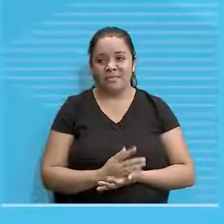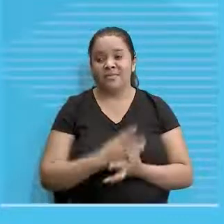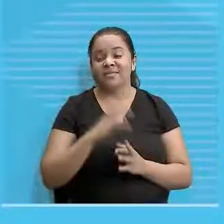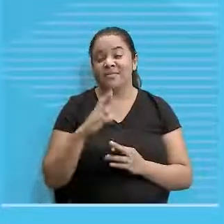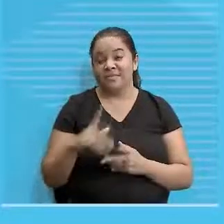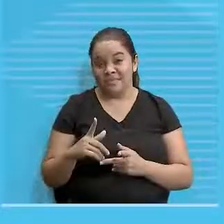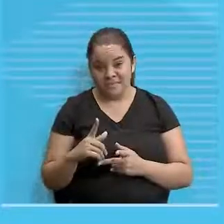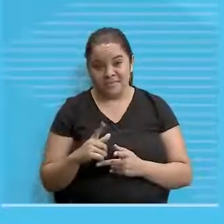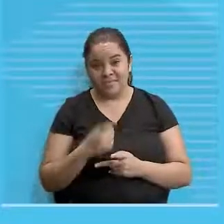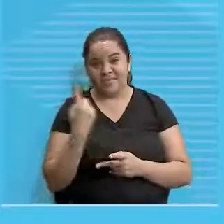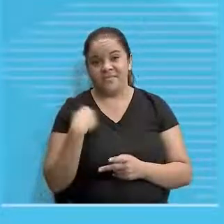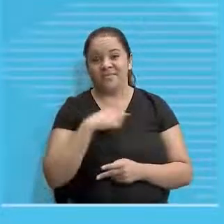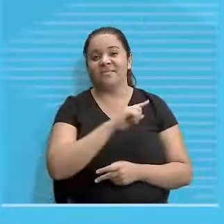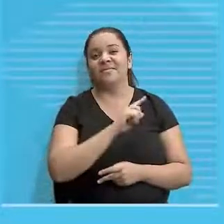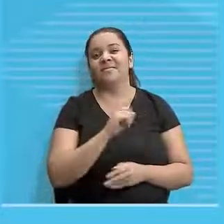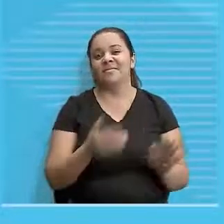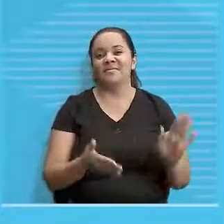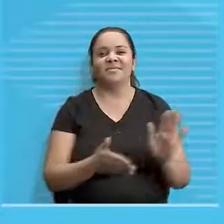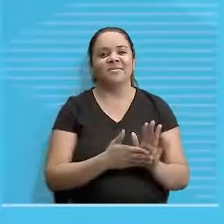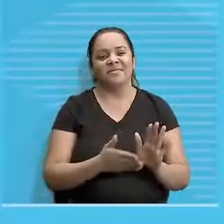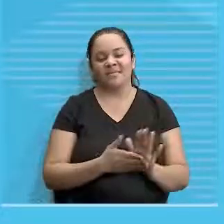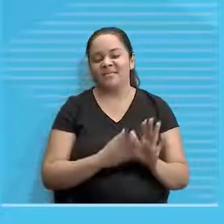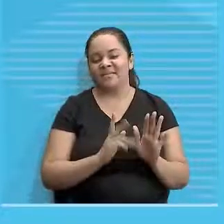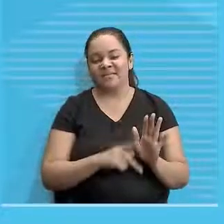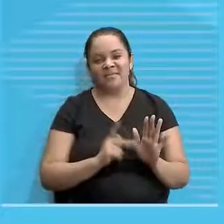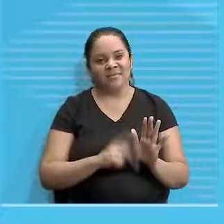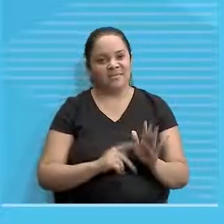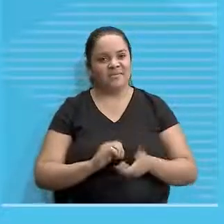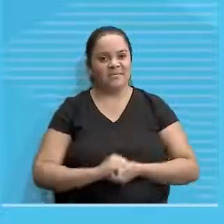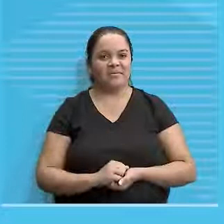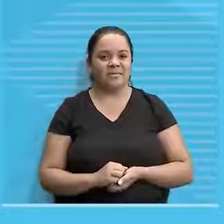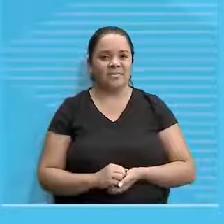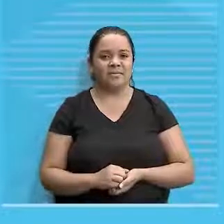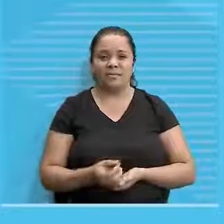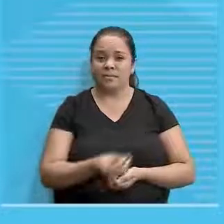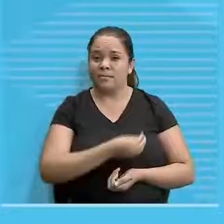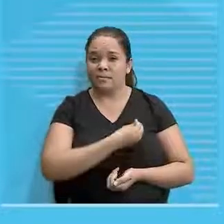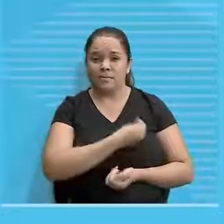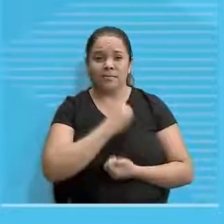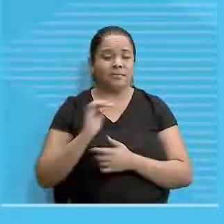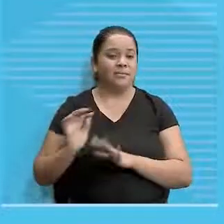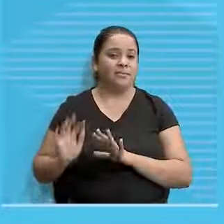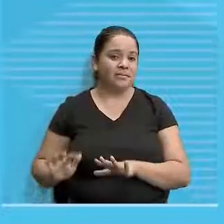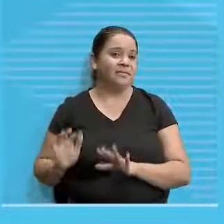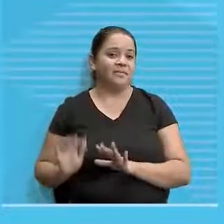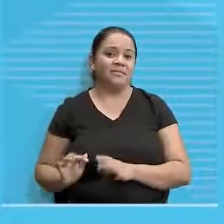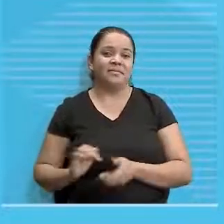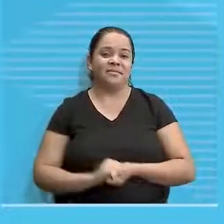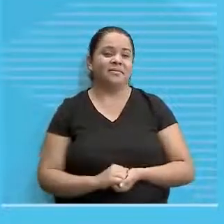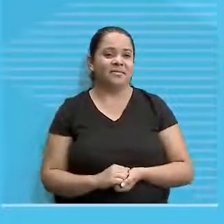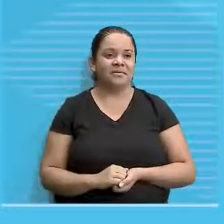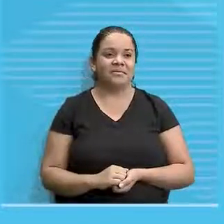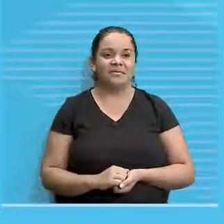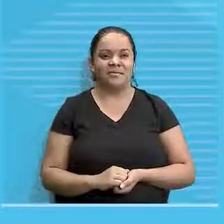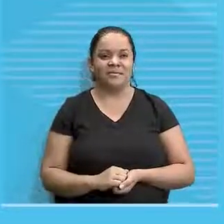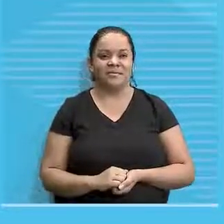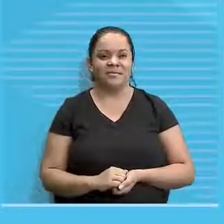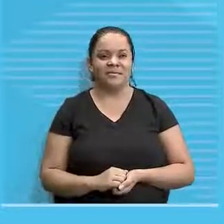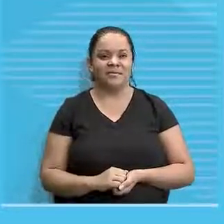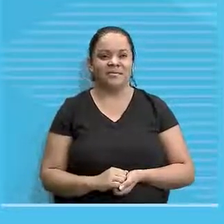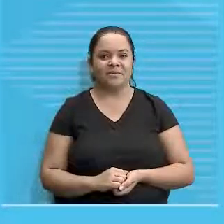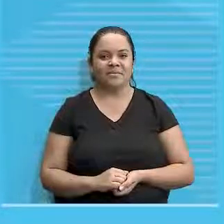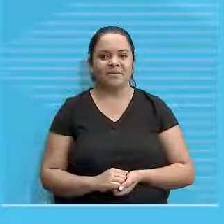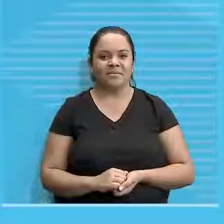né? E é sobre isso, gente. A vida é assim mesmo, tá certo? Ah, tudo normal, né? Beleza,